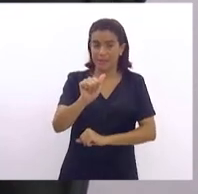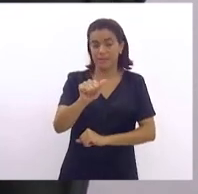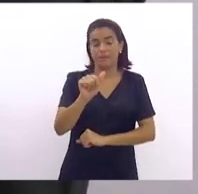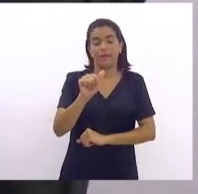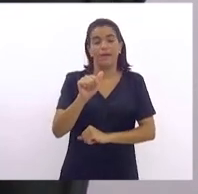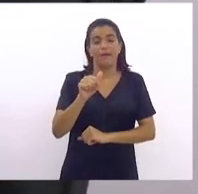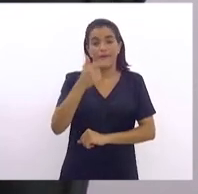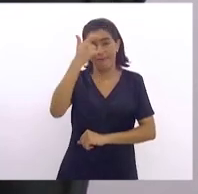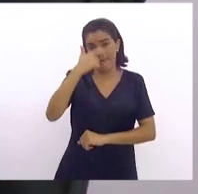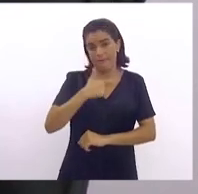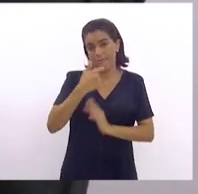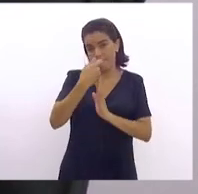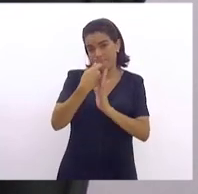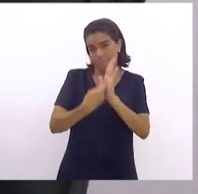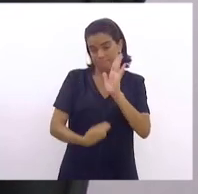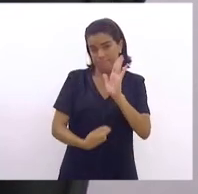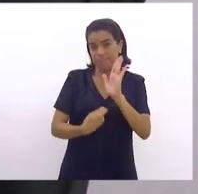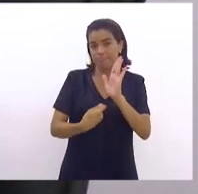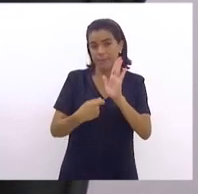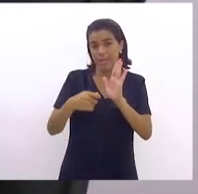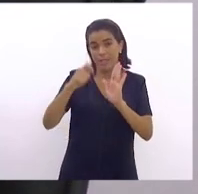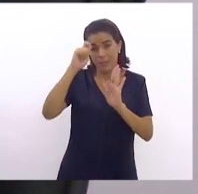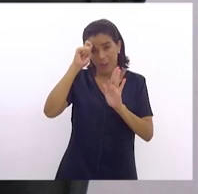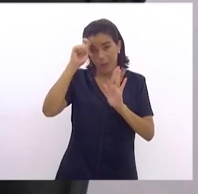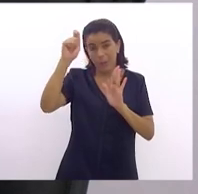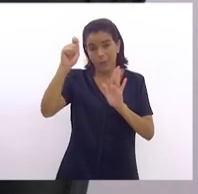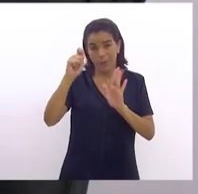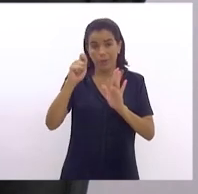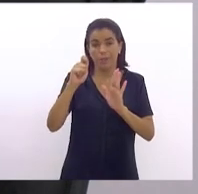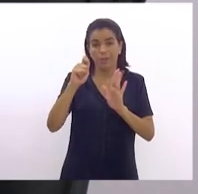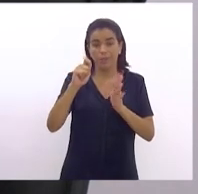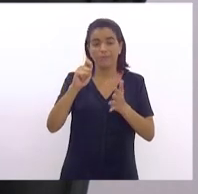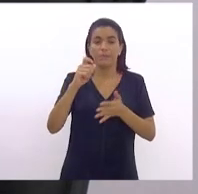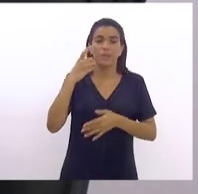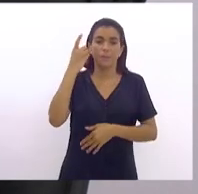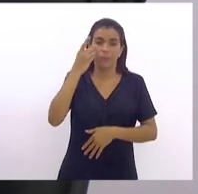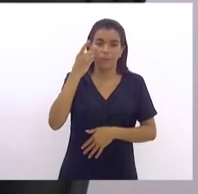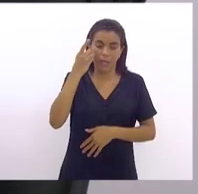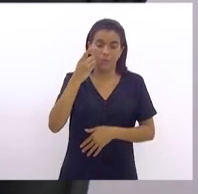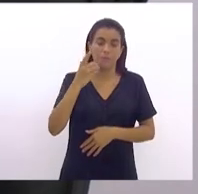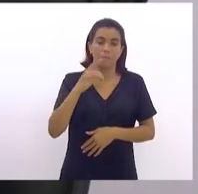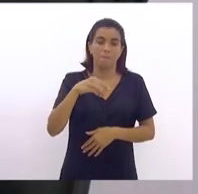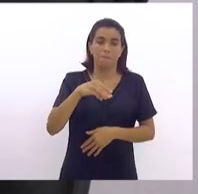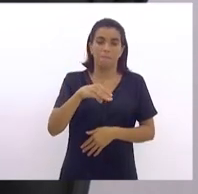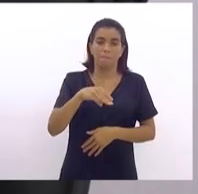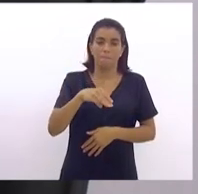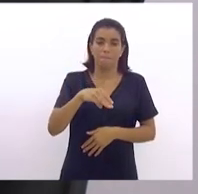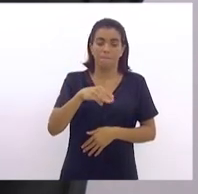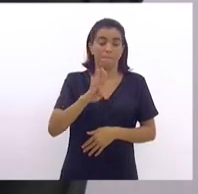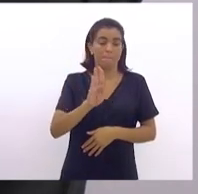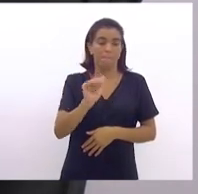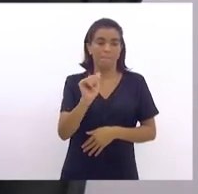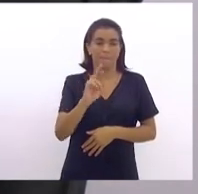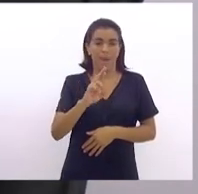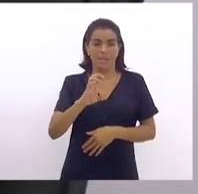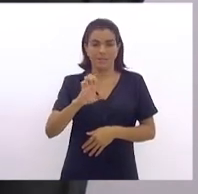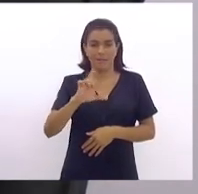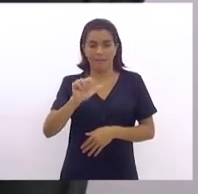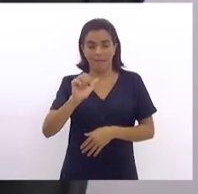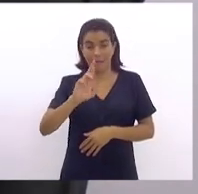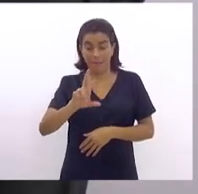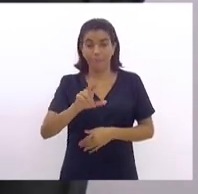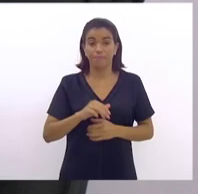é um parecer de minha autoria, projeto de autoria do deputado Rodrigo Bacelar. O meu parecer é pela legalidade com emenda. E